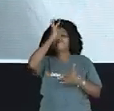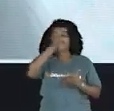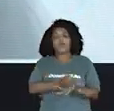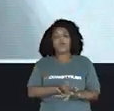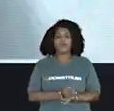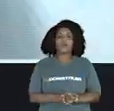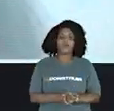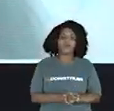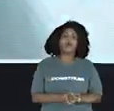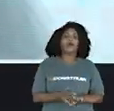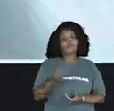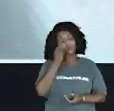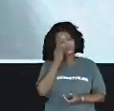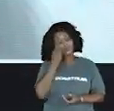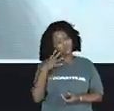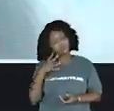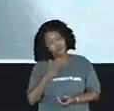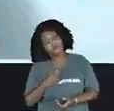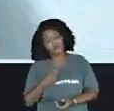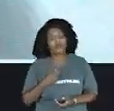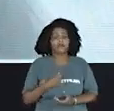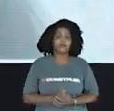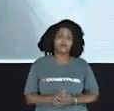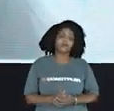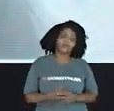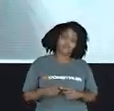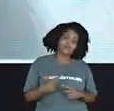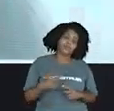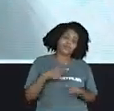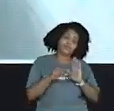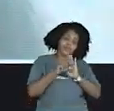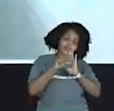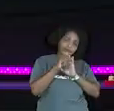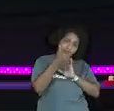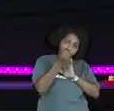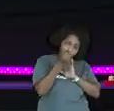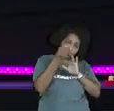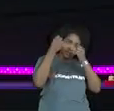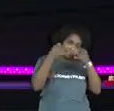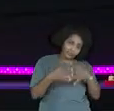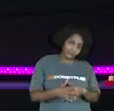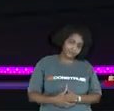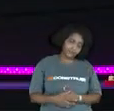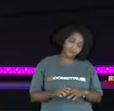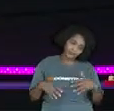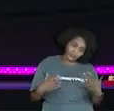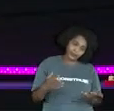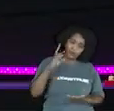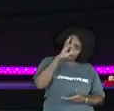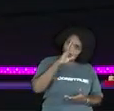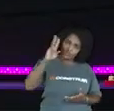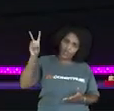aí Deus tenta aí na sua va situação porque no Versículo 16 vai dizer assim então